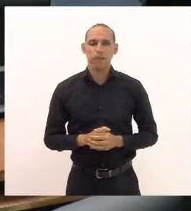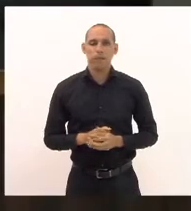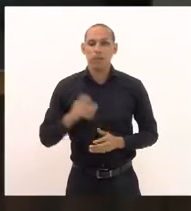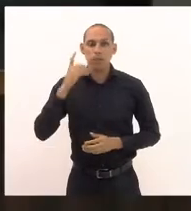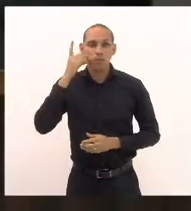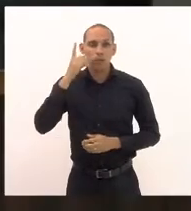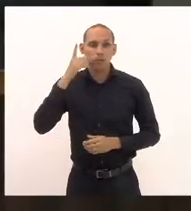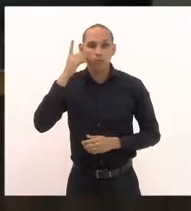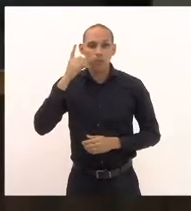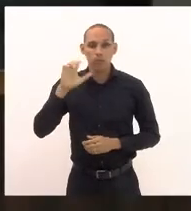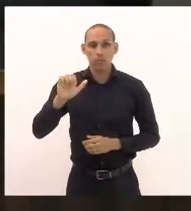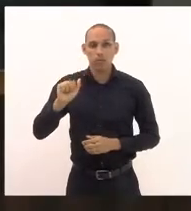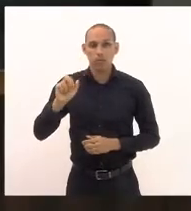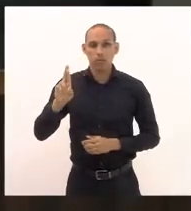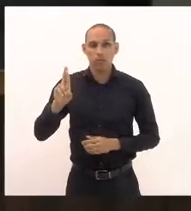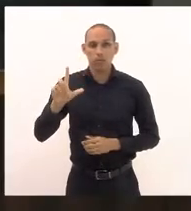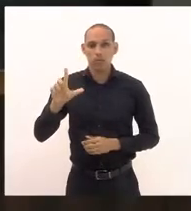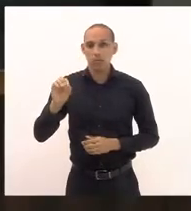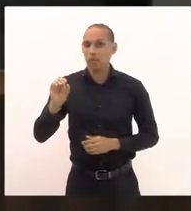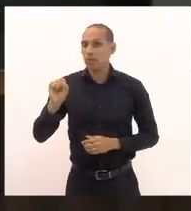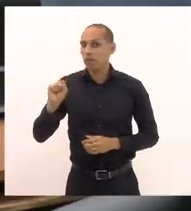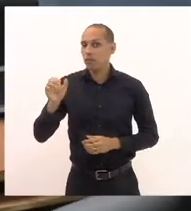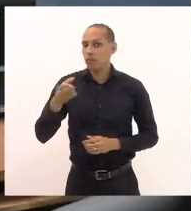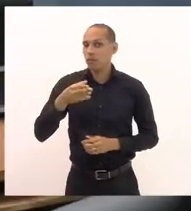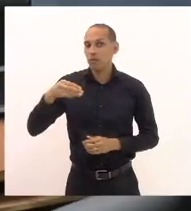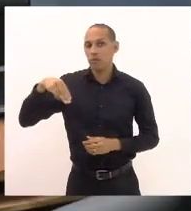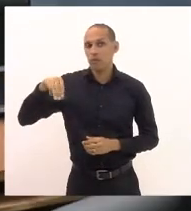Deputado Carlos Macedo.